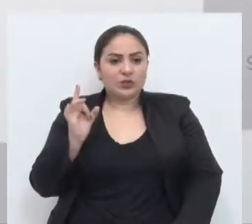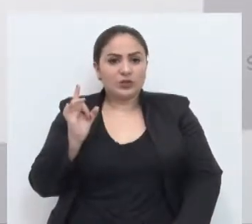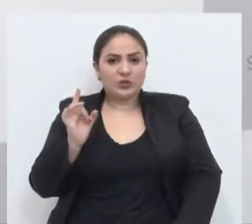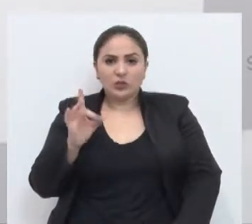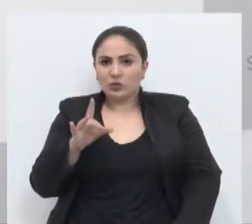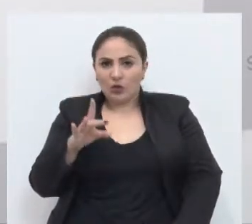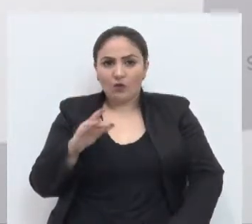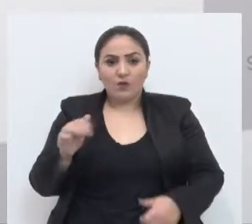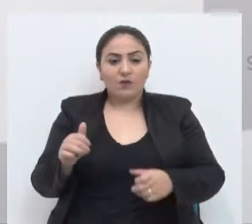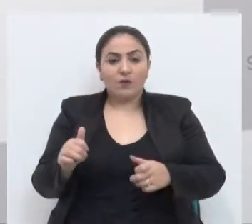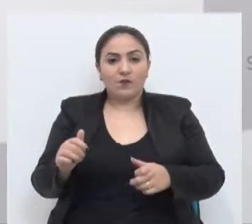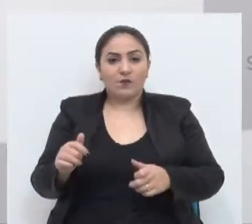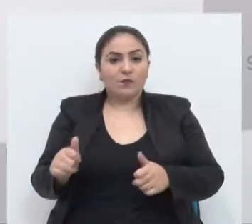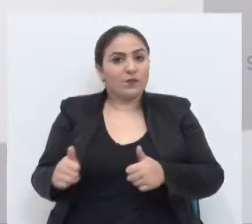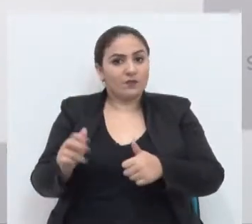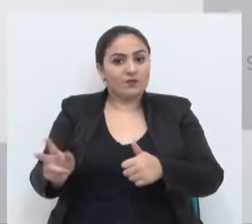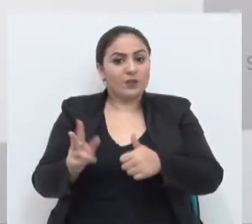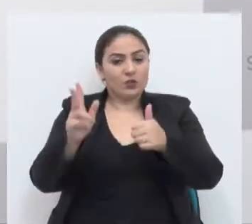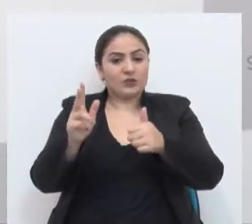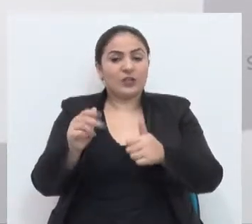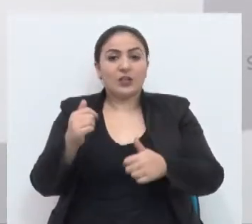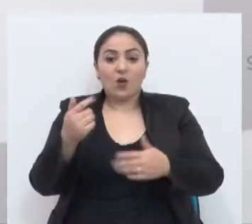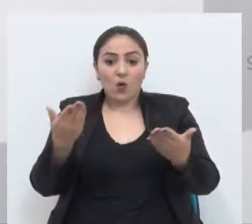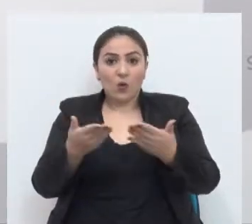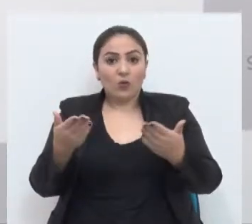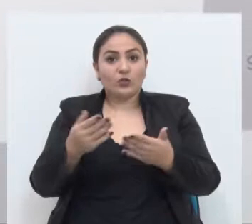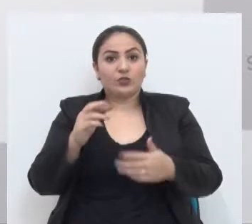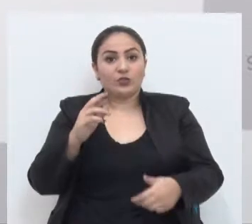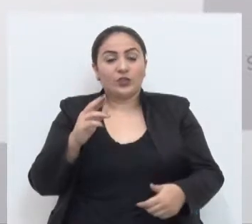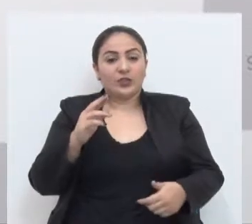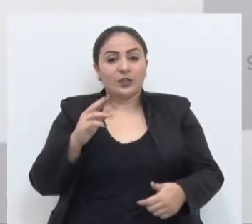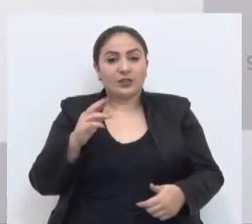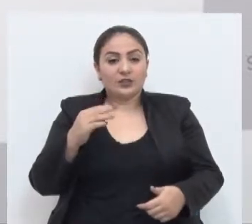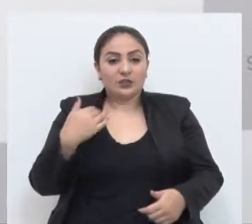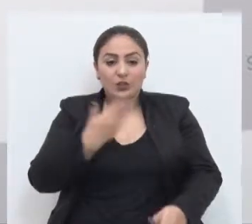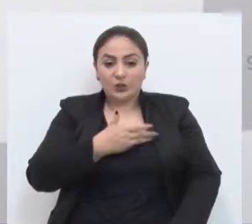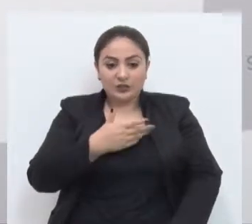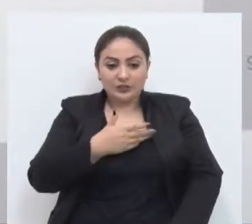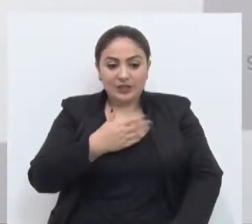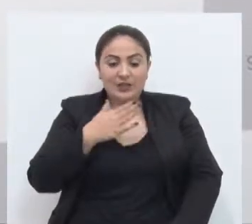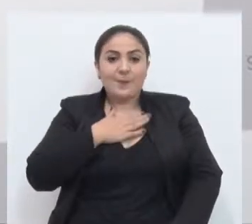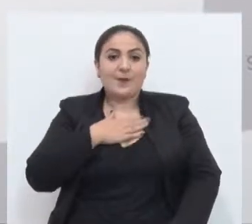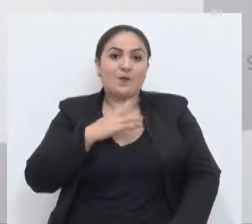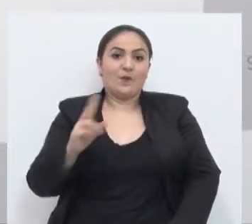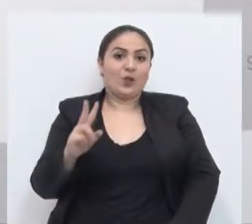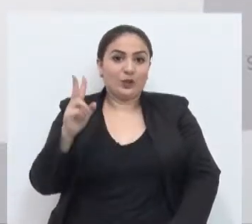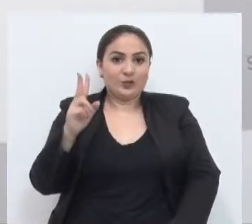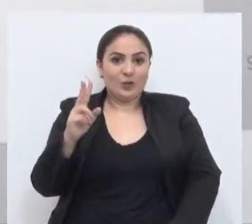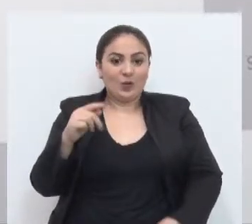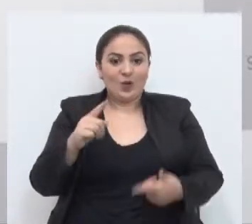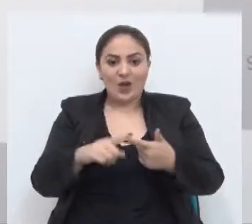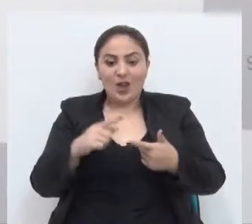são valorizados, e hoje aqui foi o Rafael valorizou, eu e como professor de